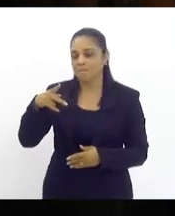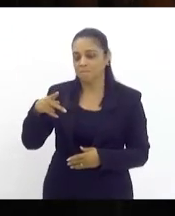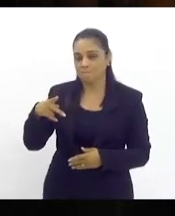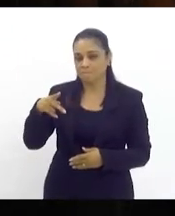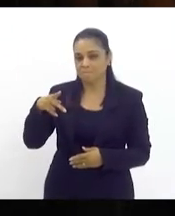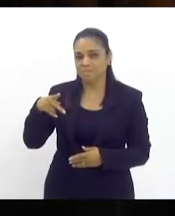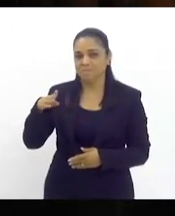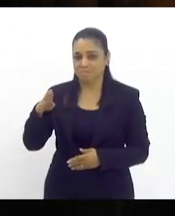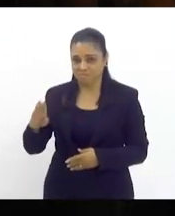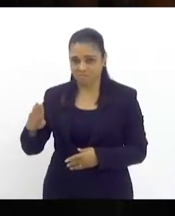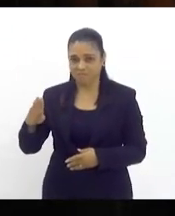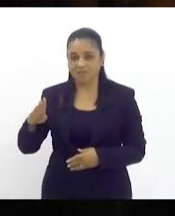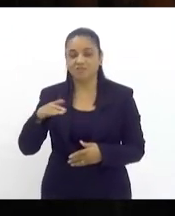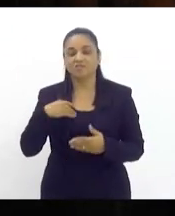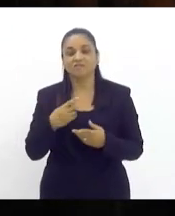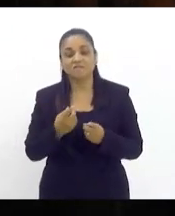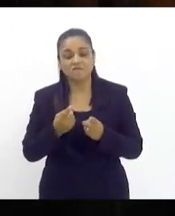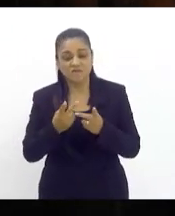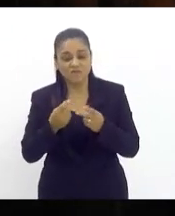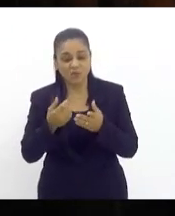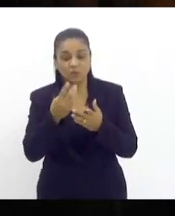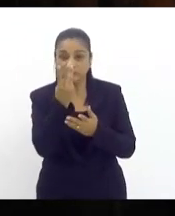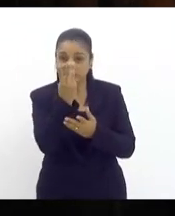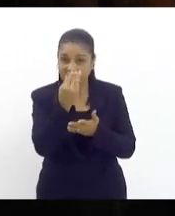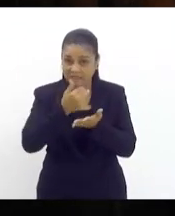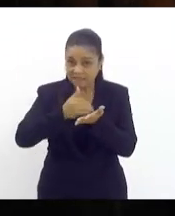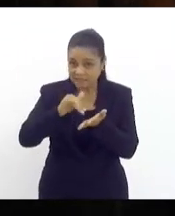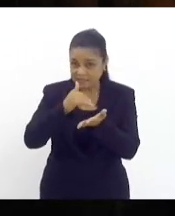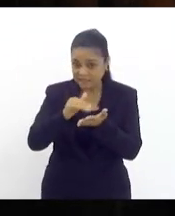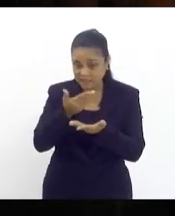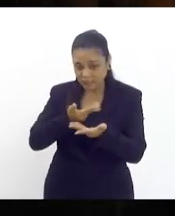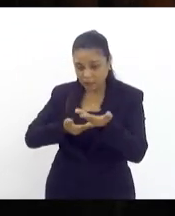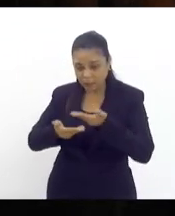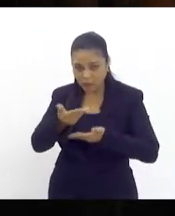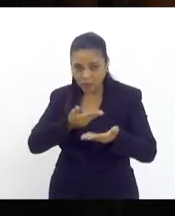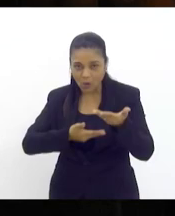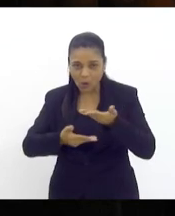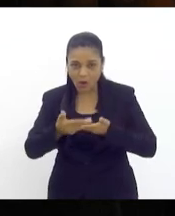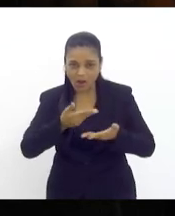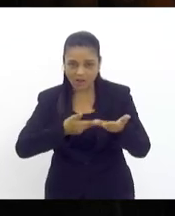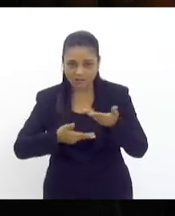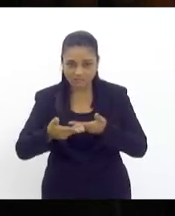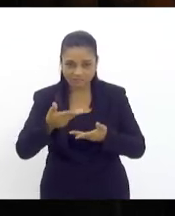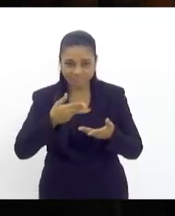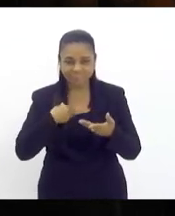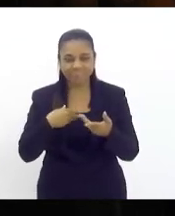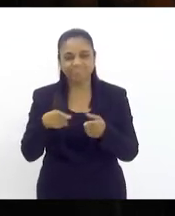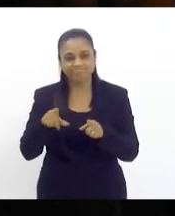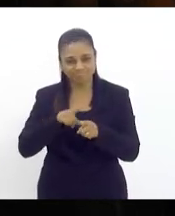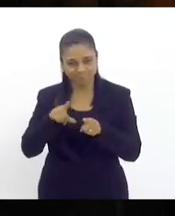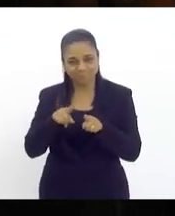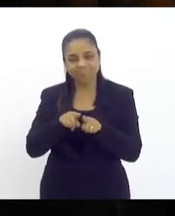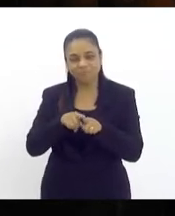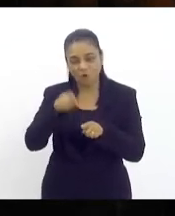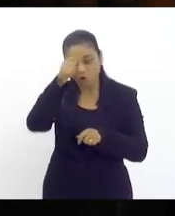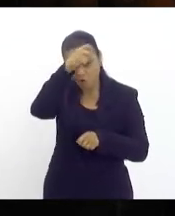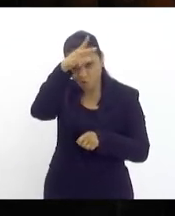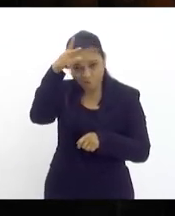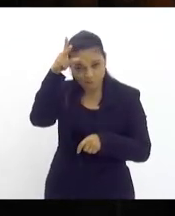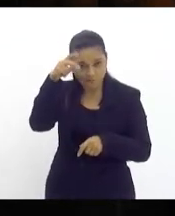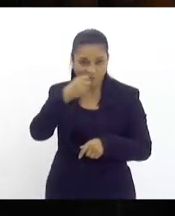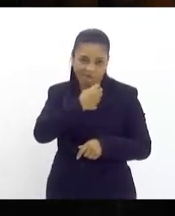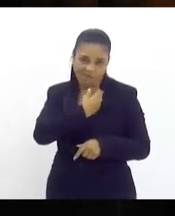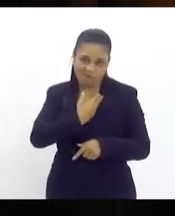se vendeu por três secretarias que tem uma mama no governo Eduardo Paes cheio de